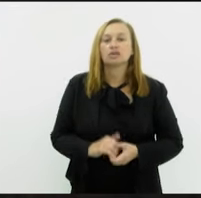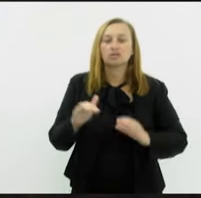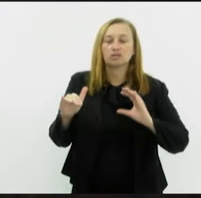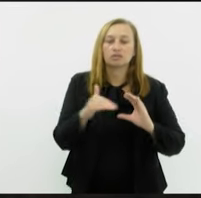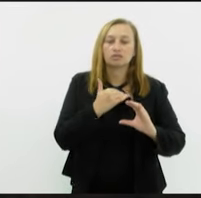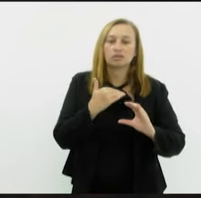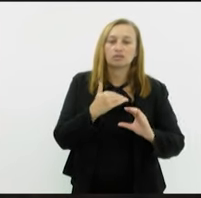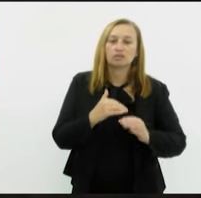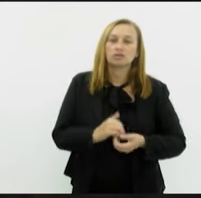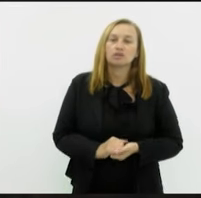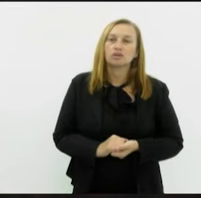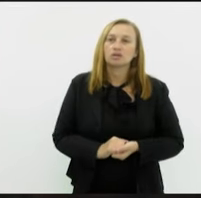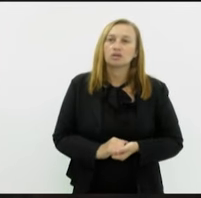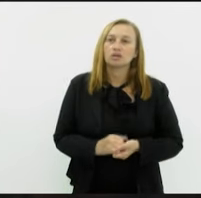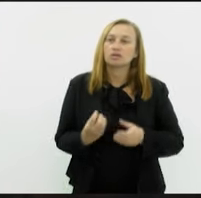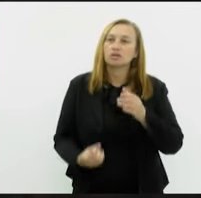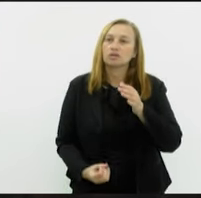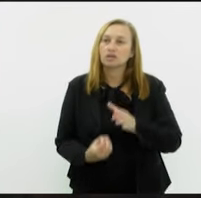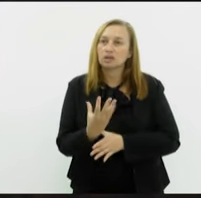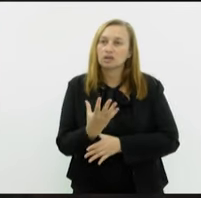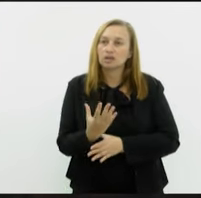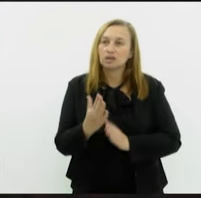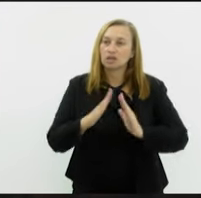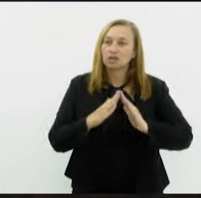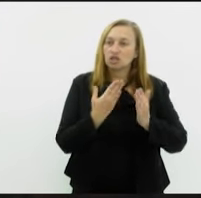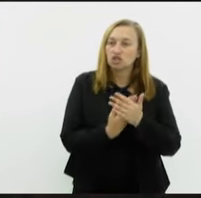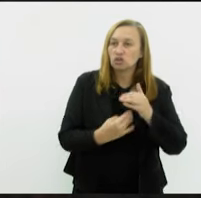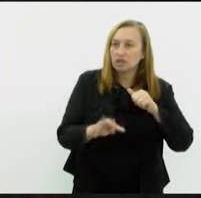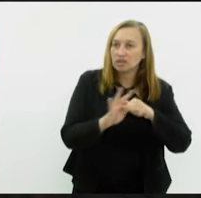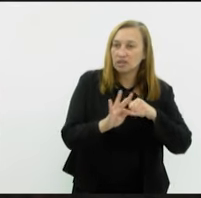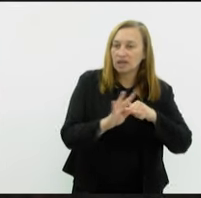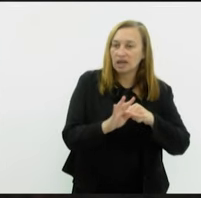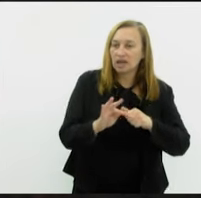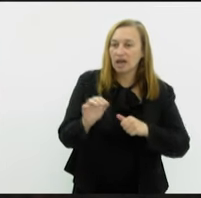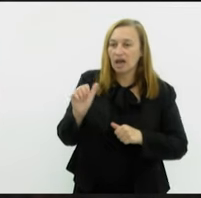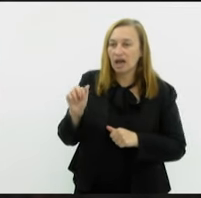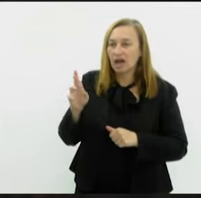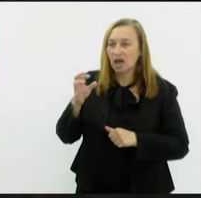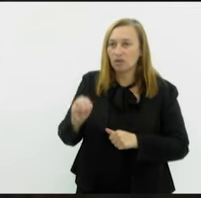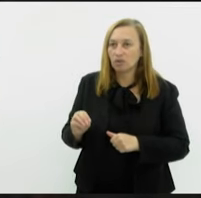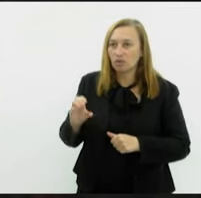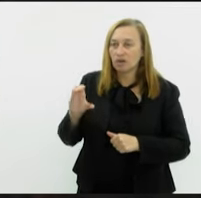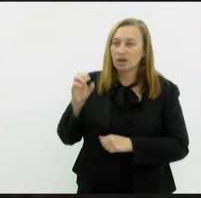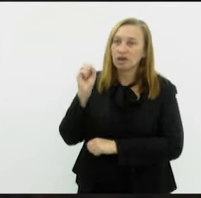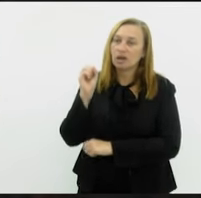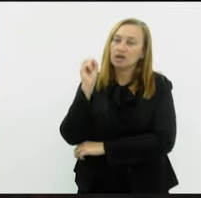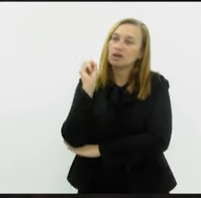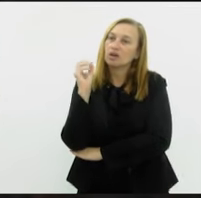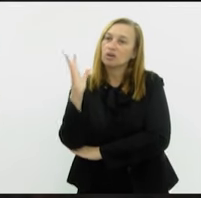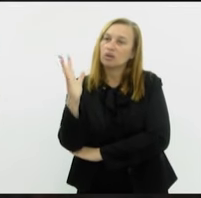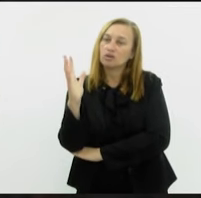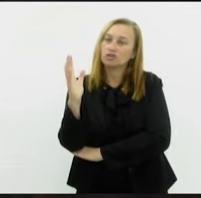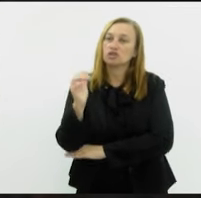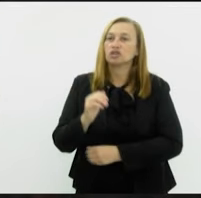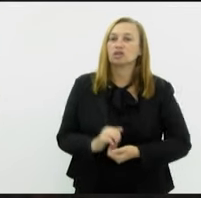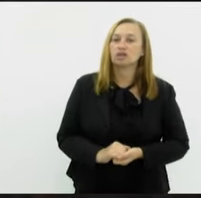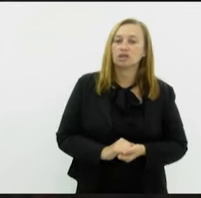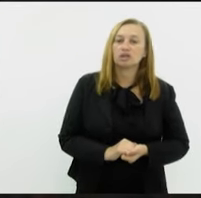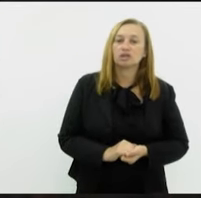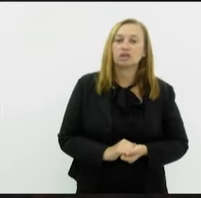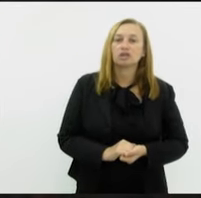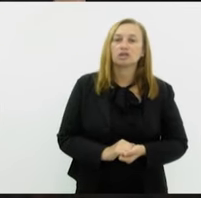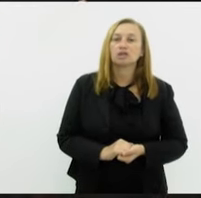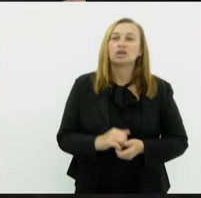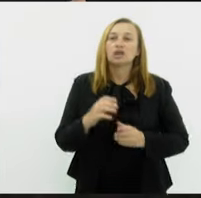de mensagem dispondo sobre a criação de escola técnica de agroecologia e meio ambiente no âmbito da Secretaria